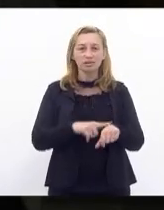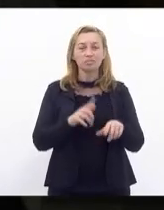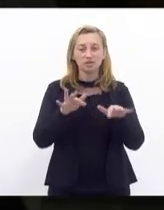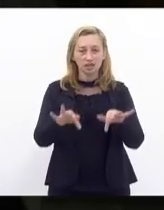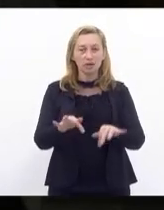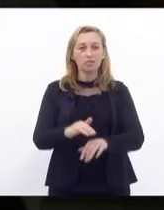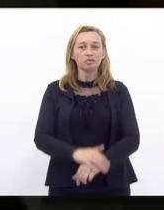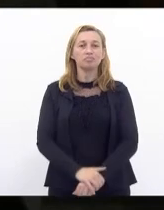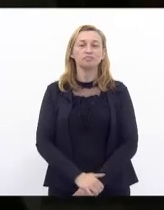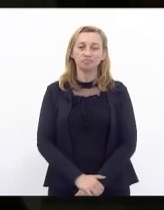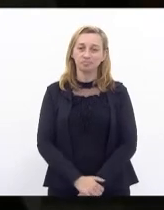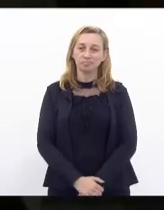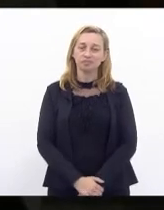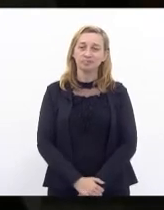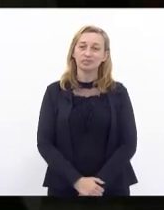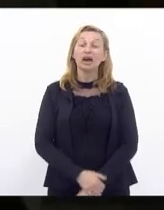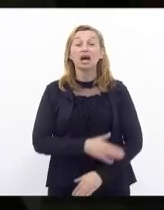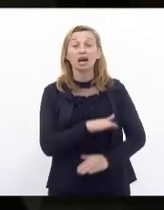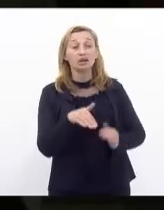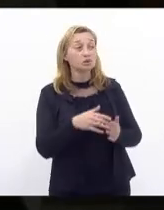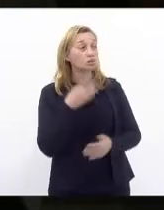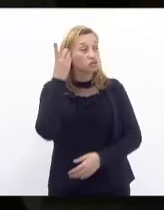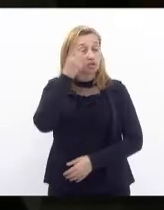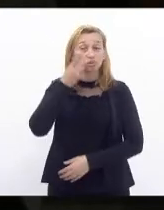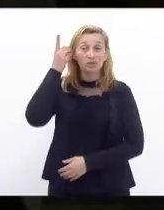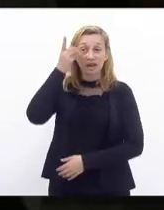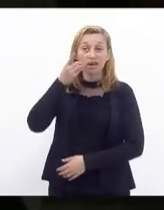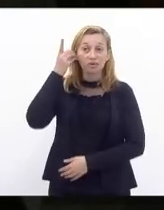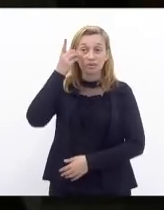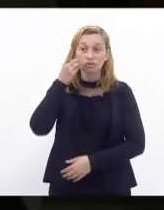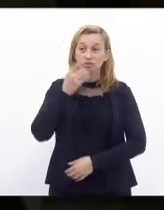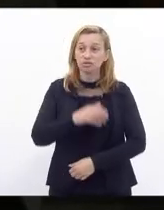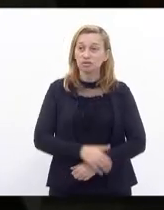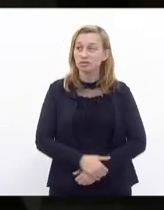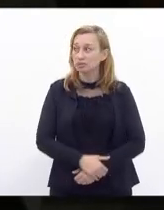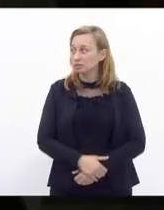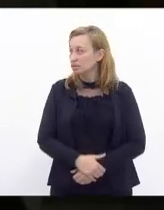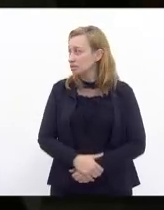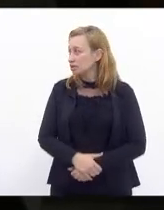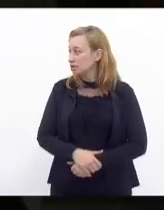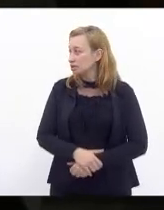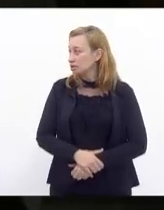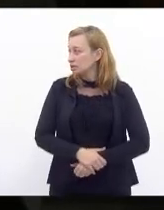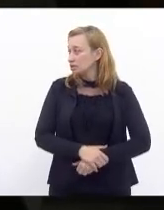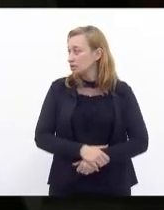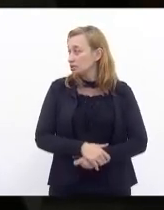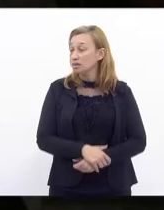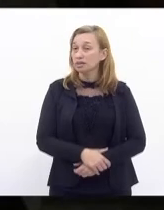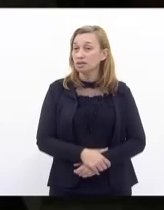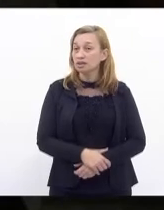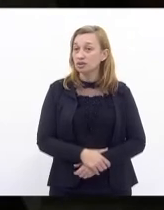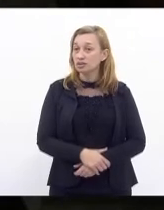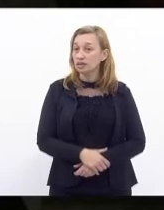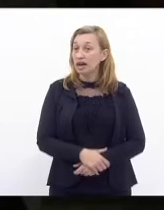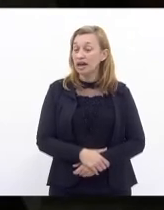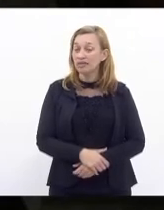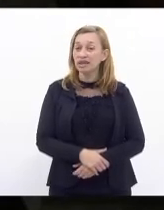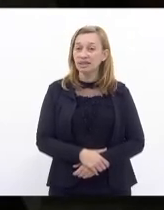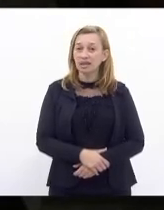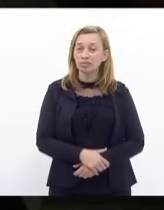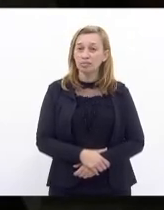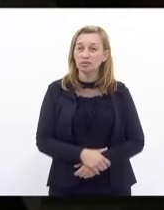final, senhoras deputadas e deputados que permanecem em sessão, ainda que de forma